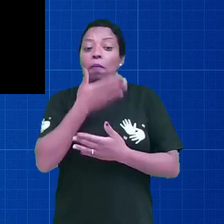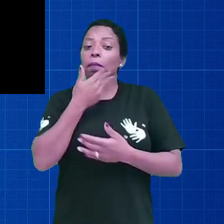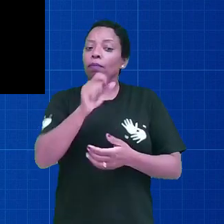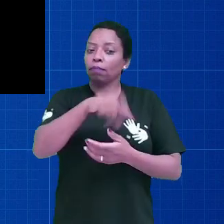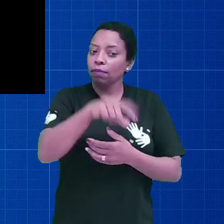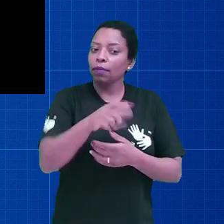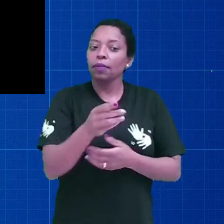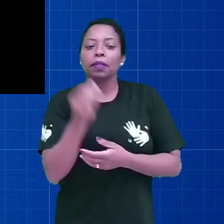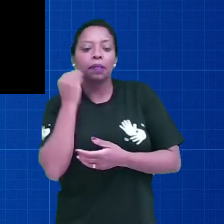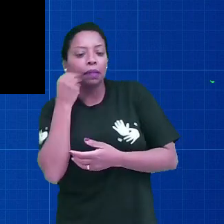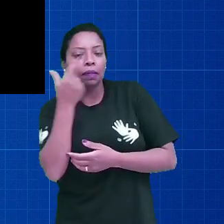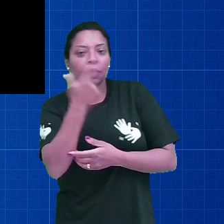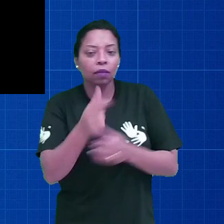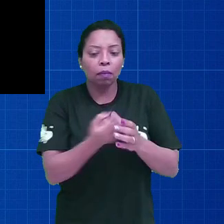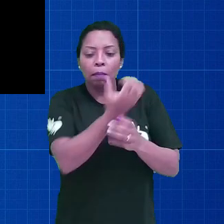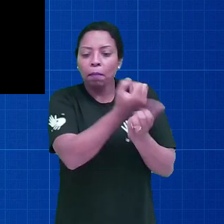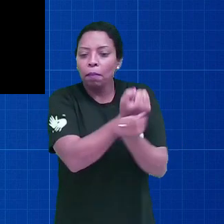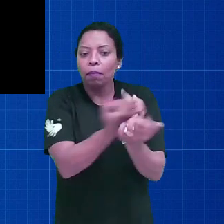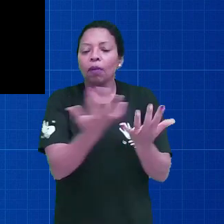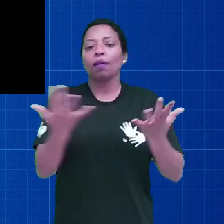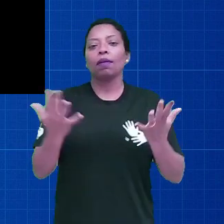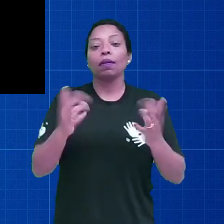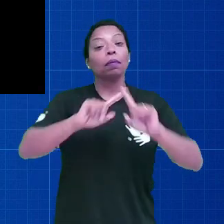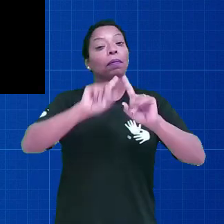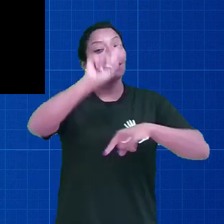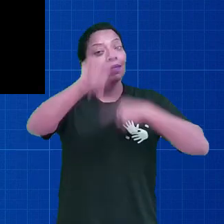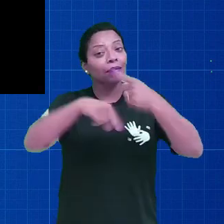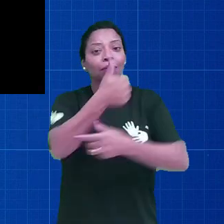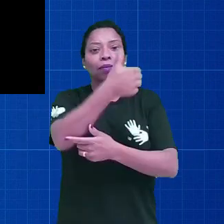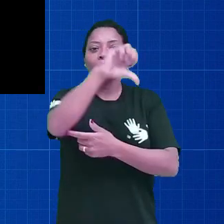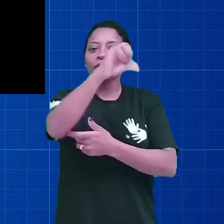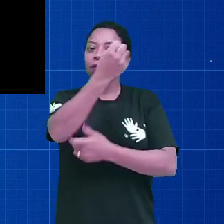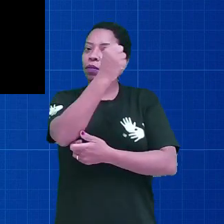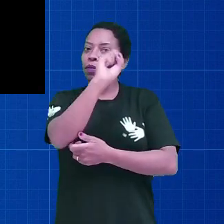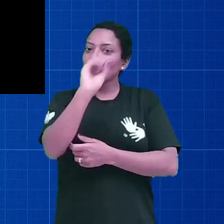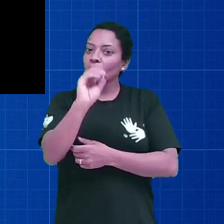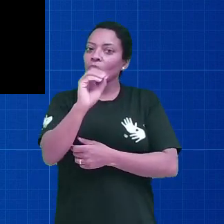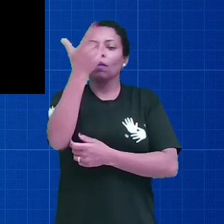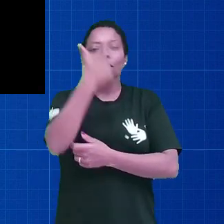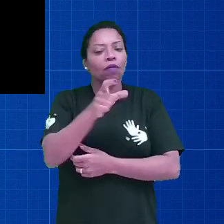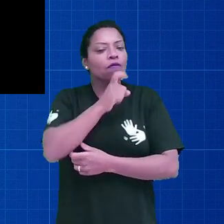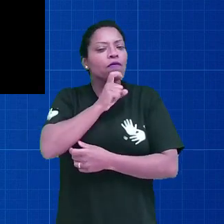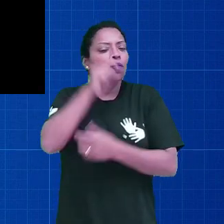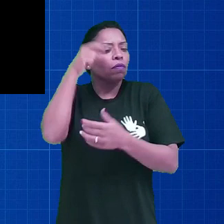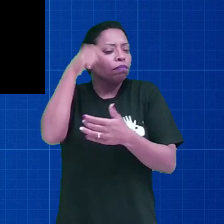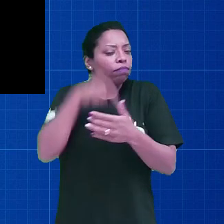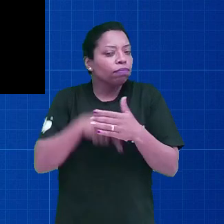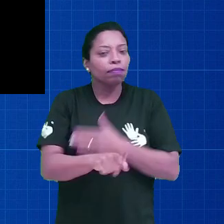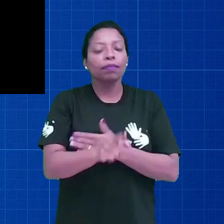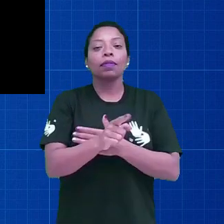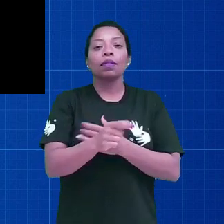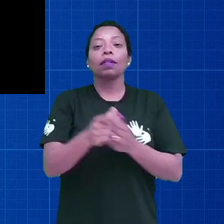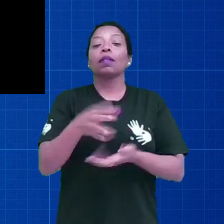plantio de café foi aumentando. Lá em meados da década de 80, novamente, veio uma geada forte e reduziu